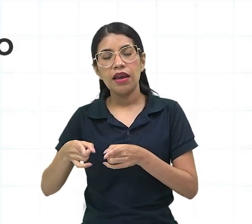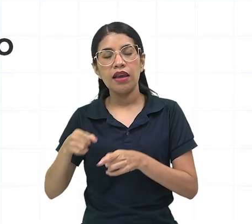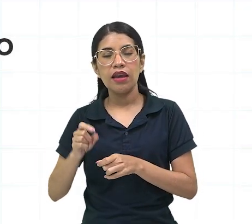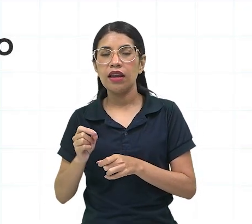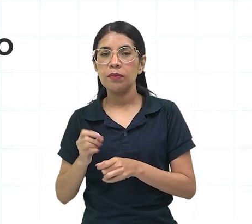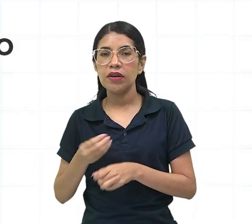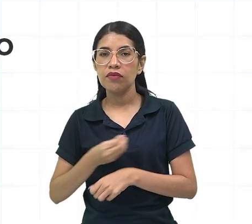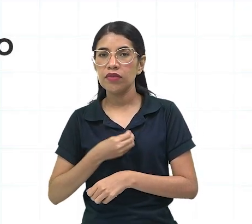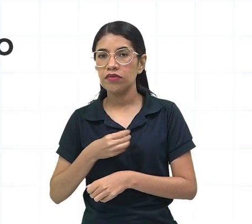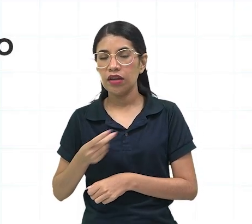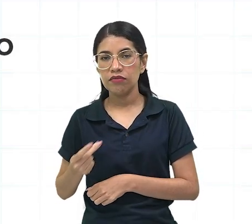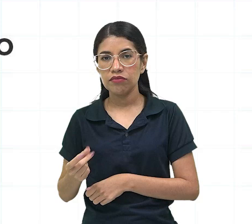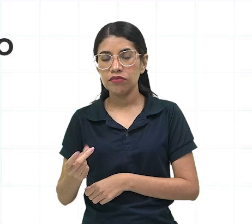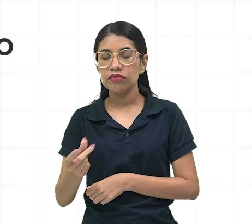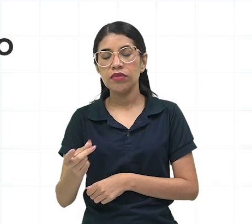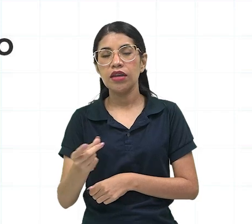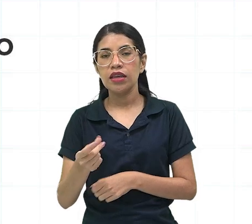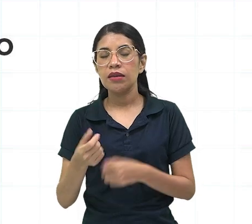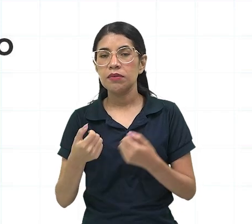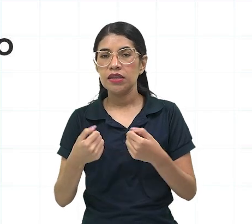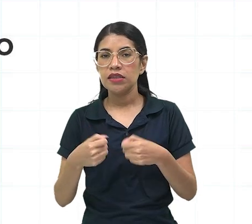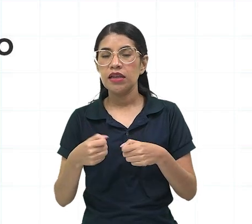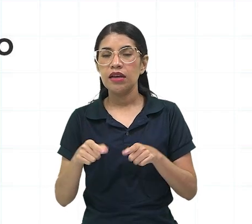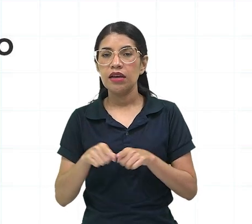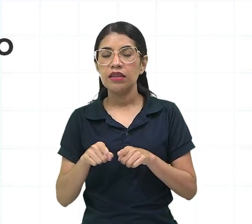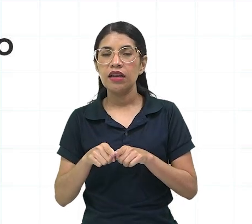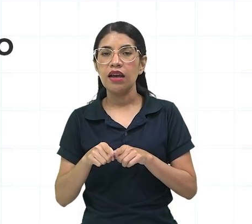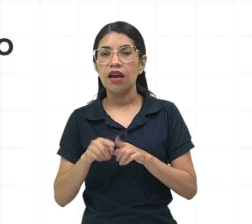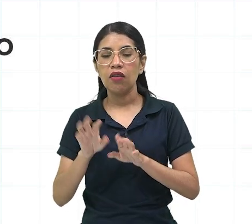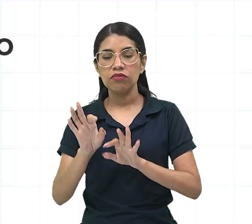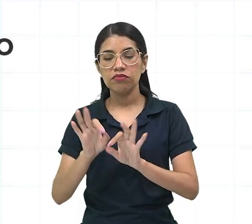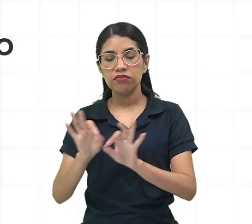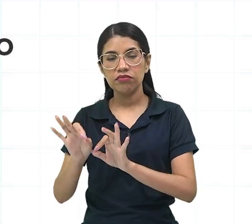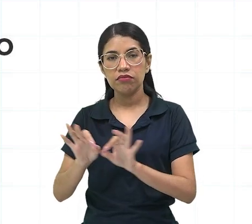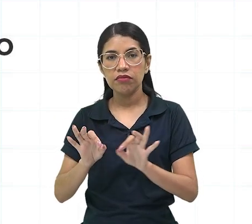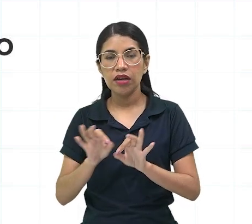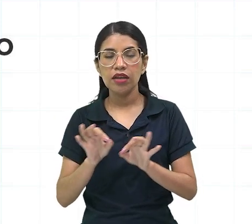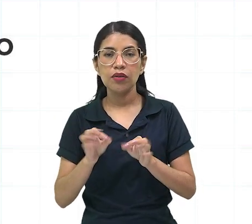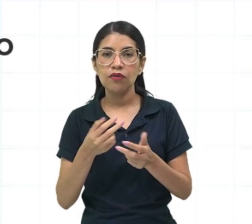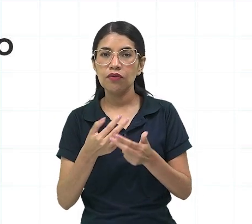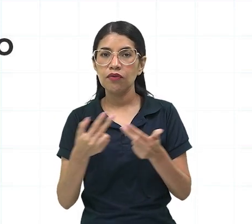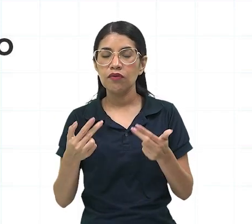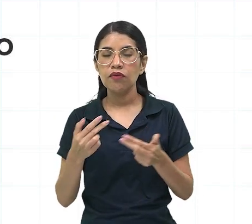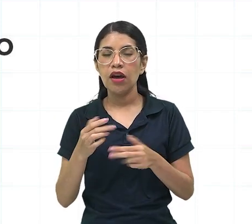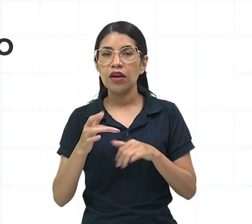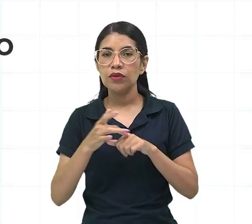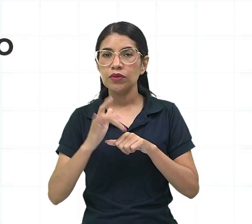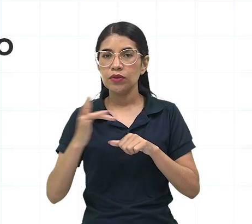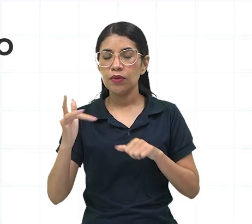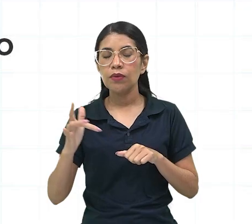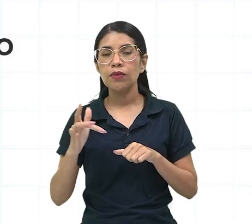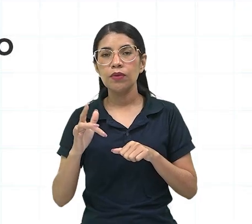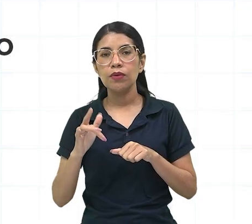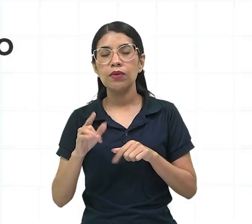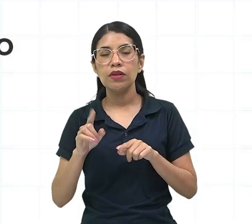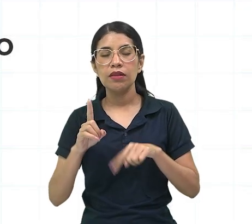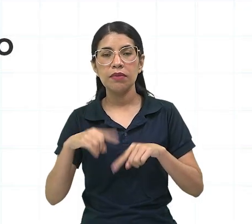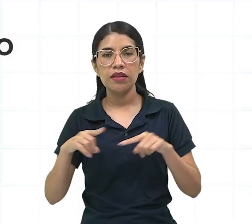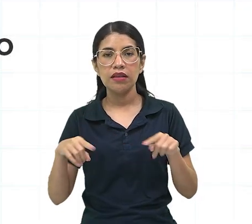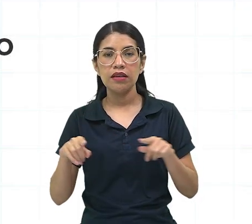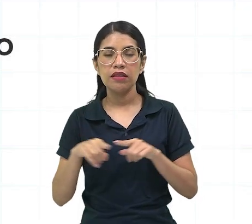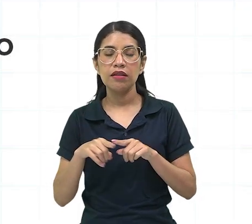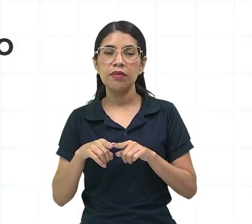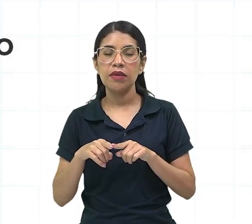da eternidade e que deveria ser ricamente ornamentado com tesouros, artefatos